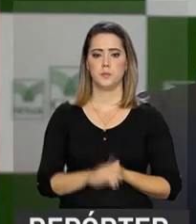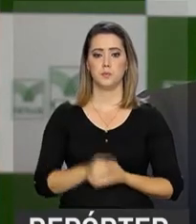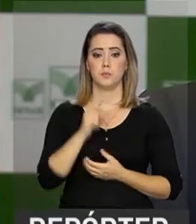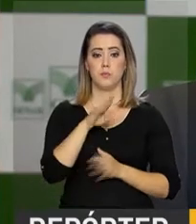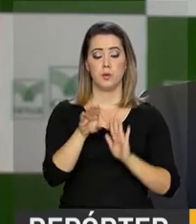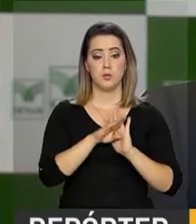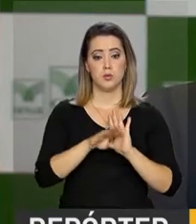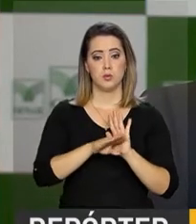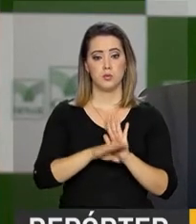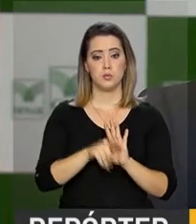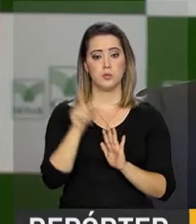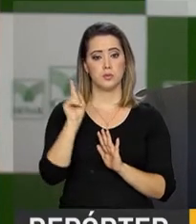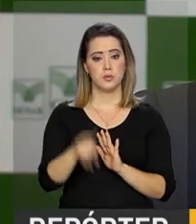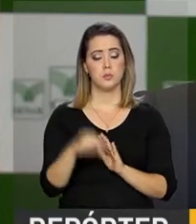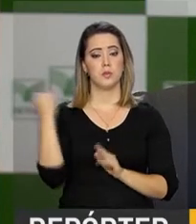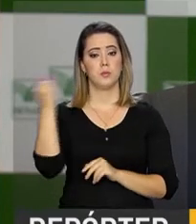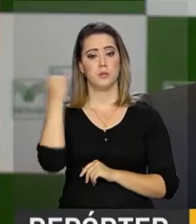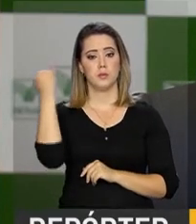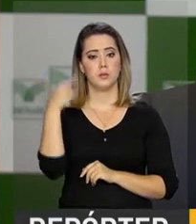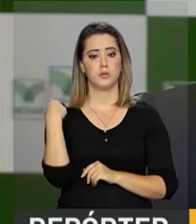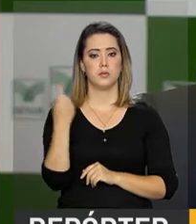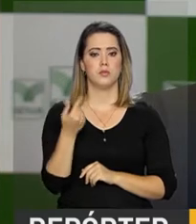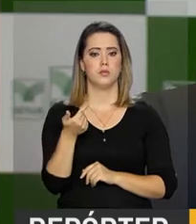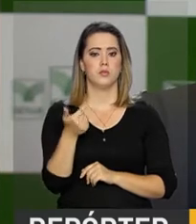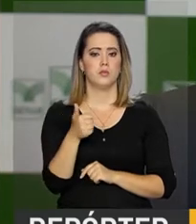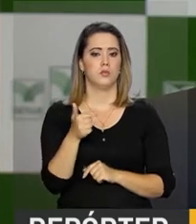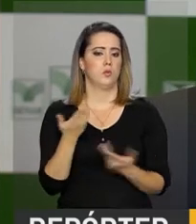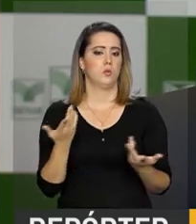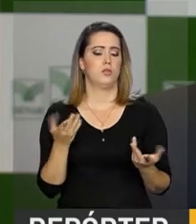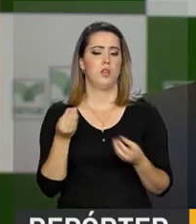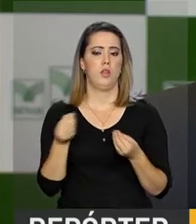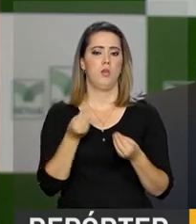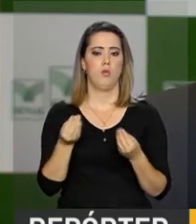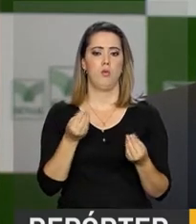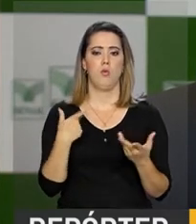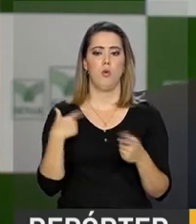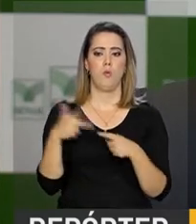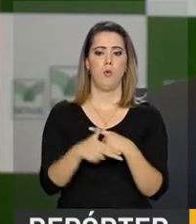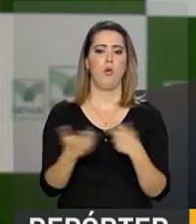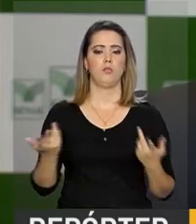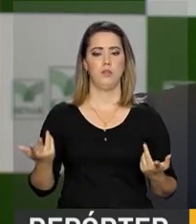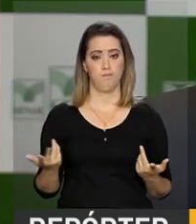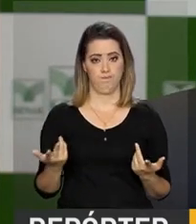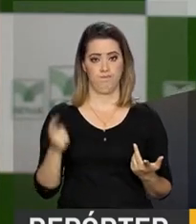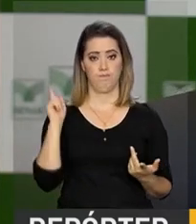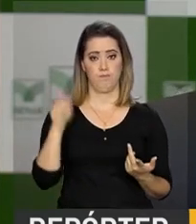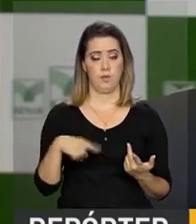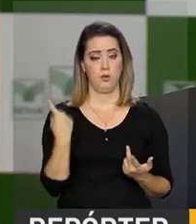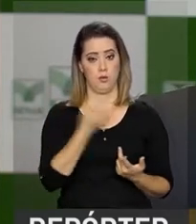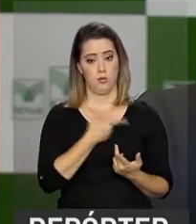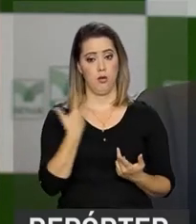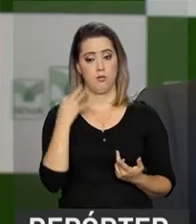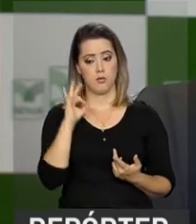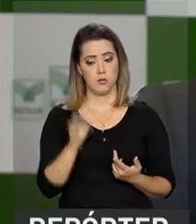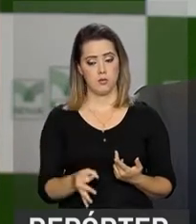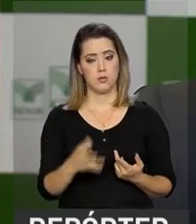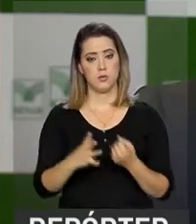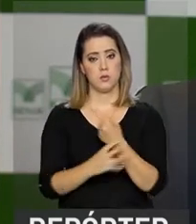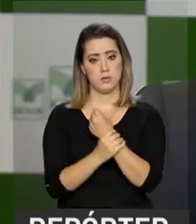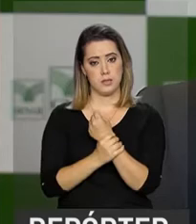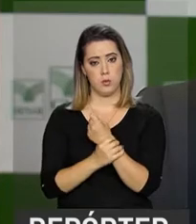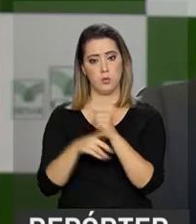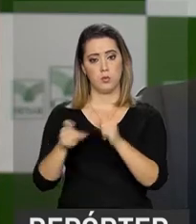como um programa extremamente importante não há a princípio não teve cortes estão se consolidando isso o seguro vai